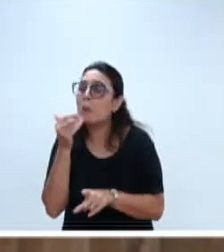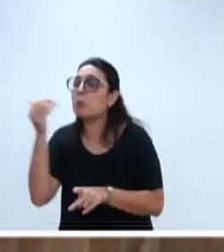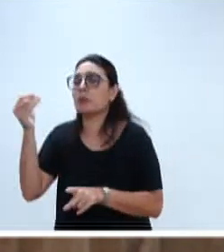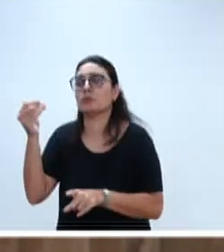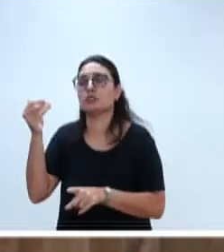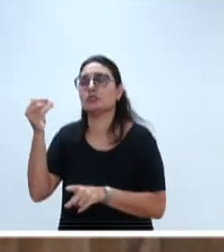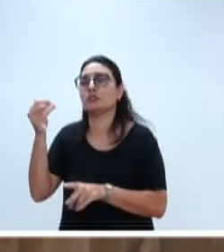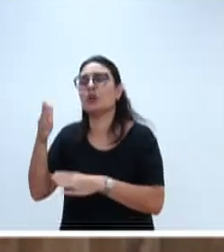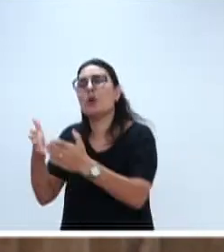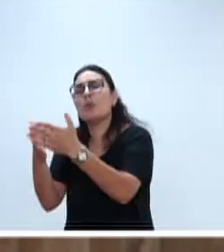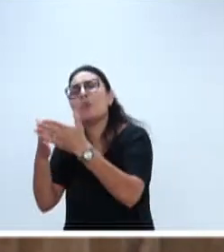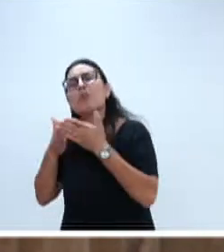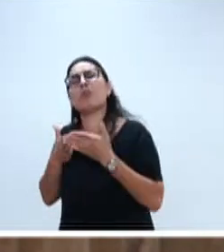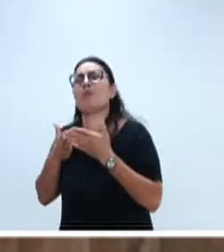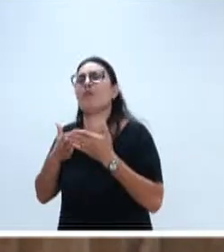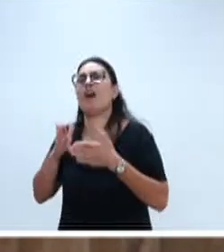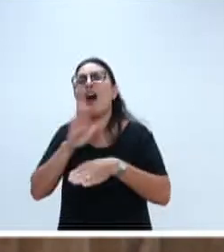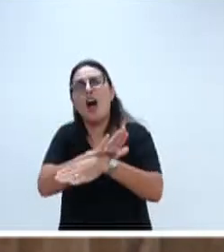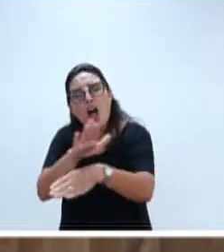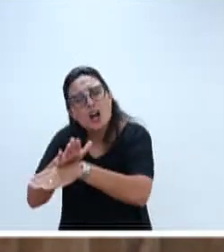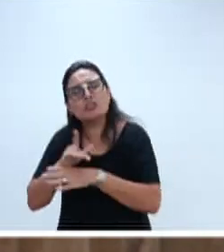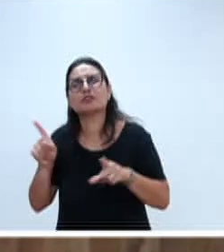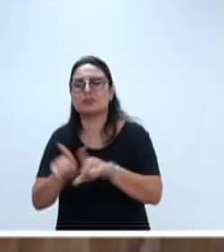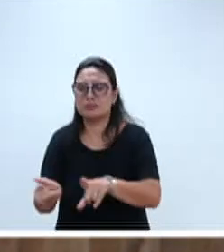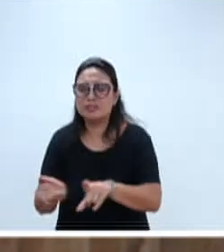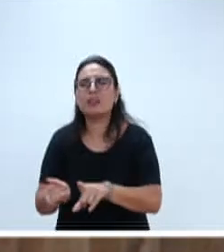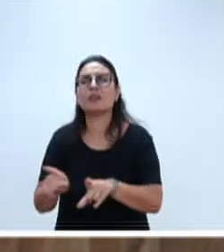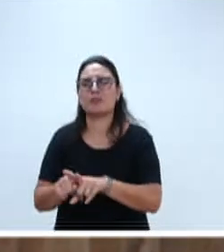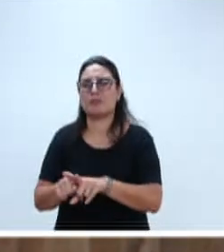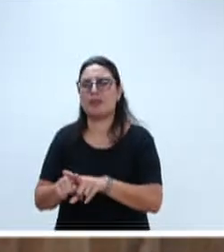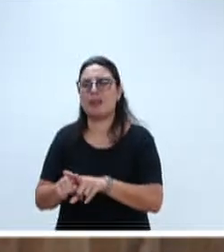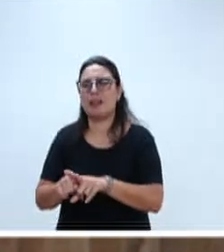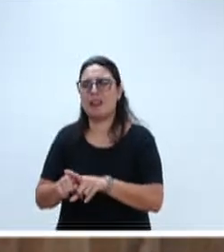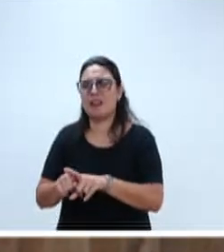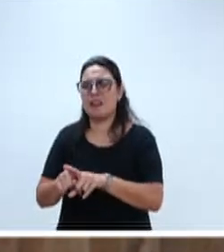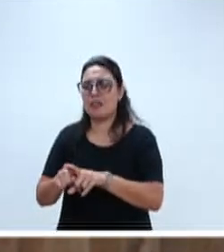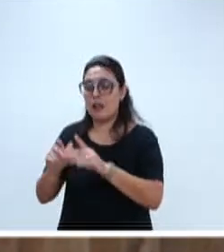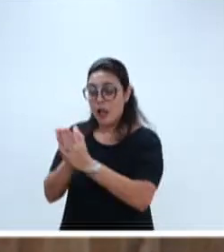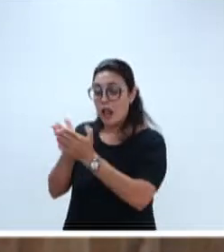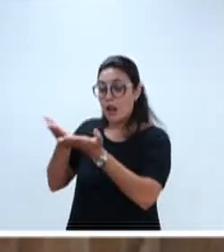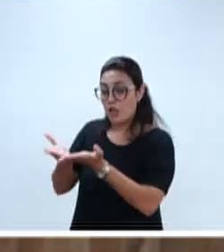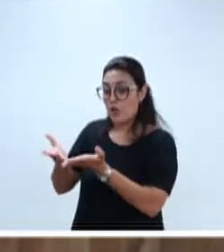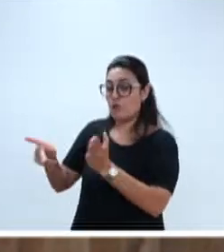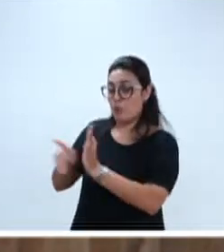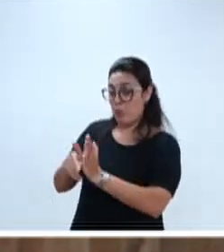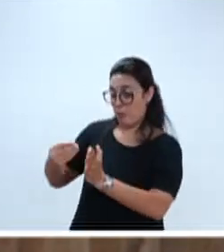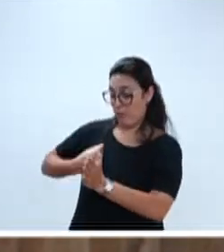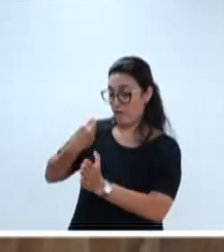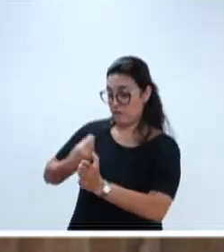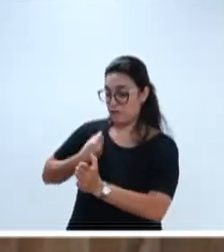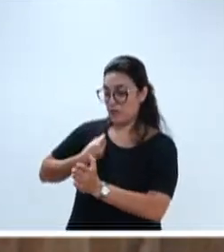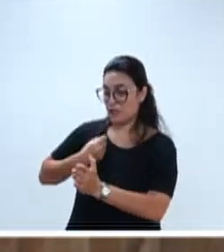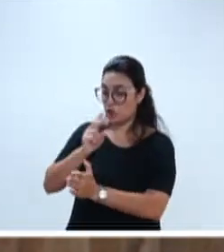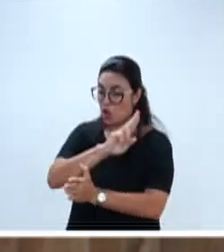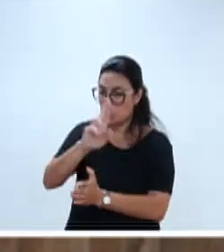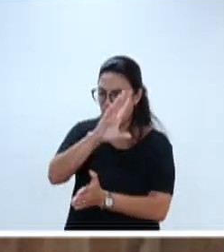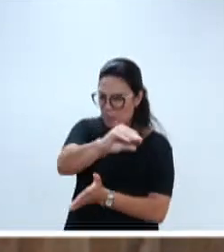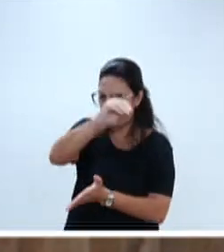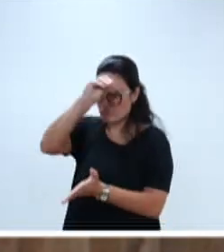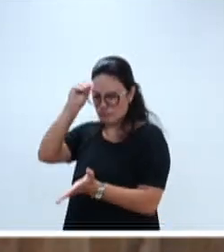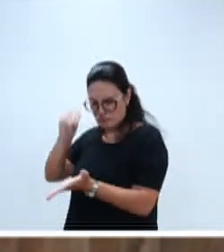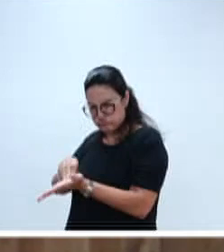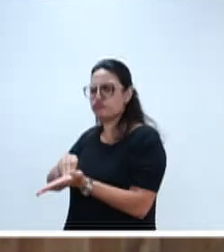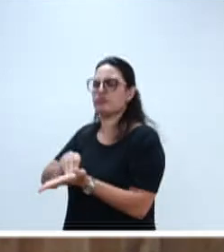cada vida. E declaramos que só o Senhor é Deus. Escreve os seus nomes no livro da vida. Perdoa os seus